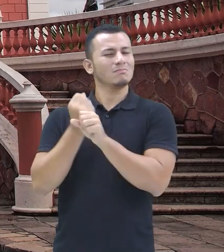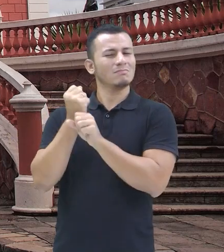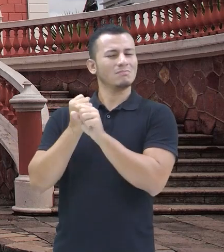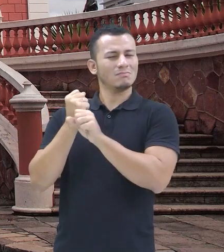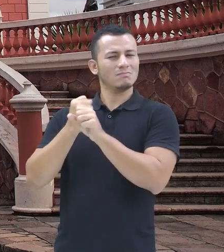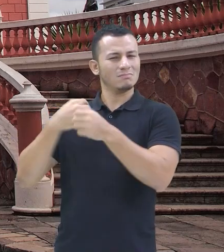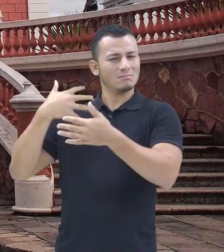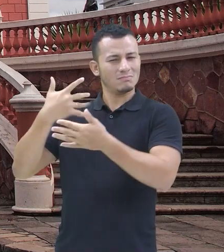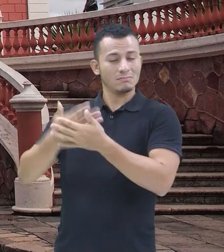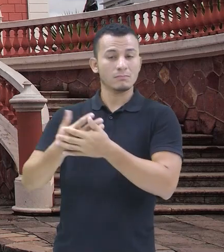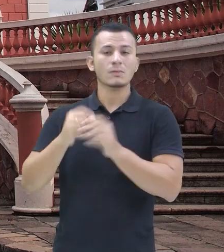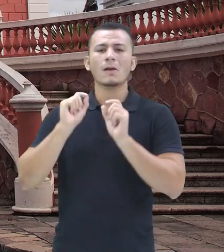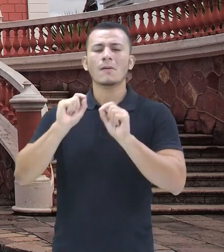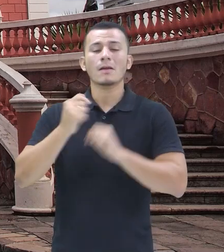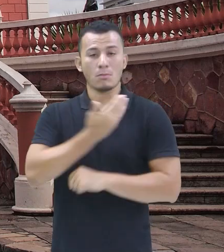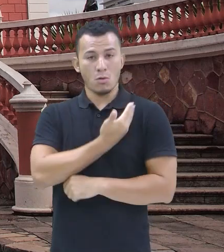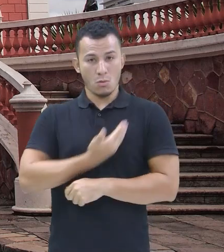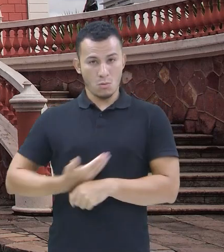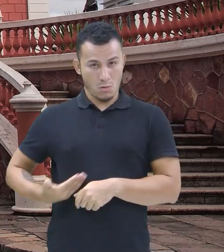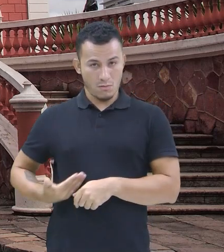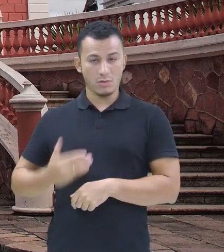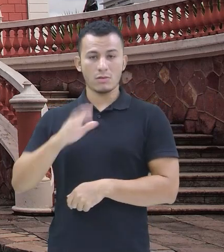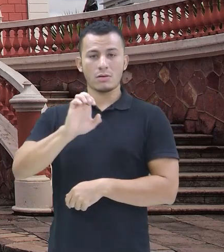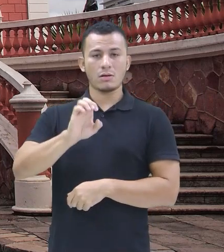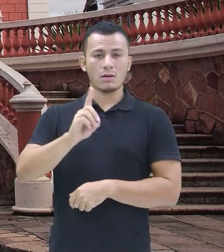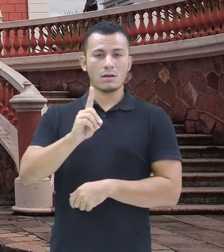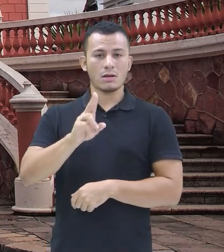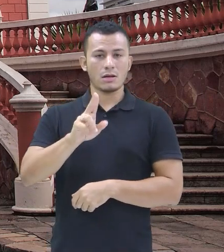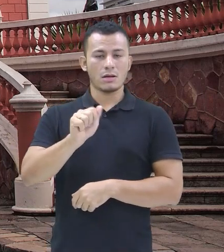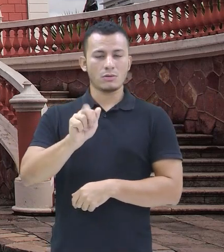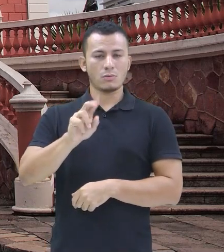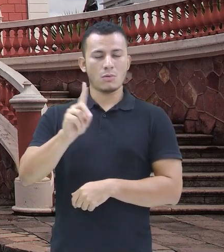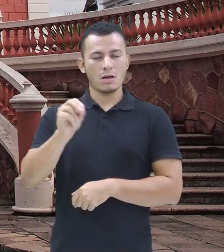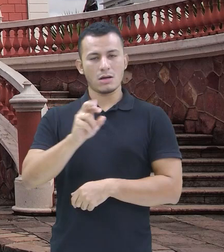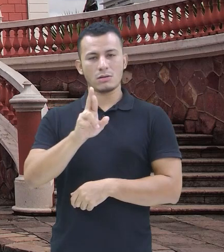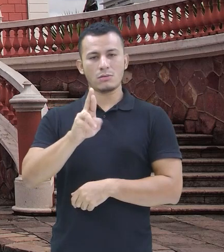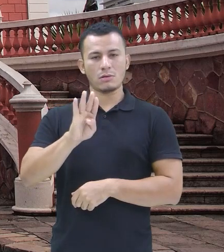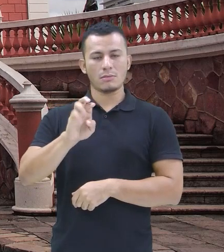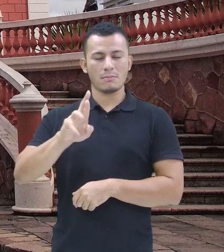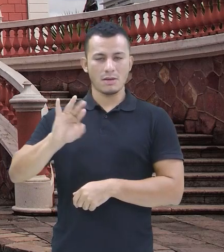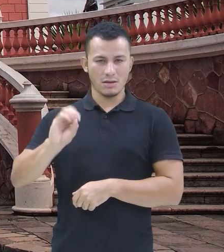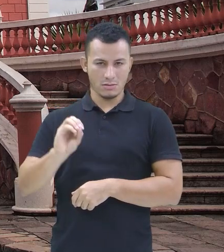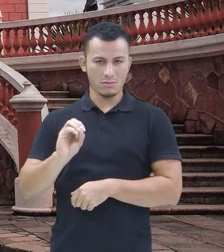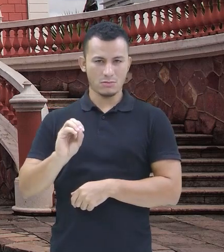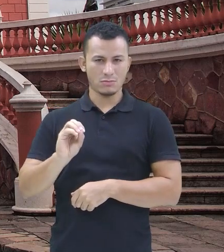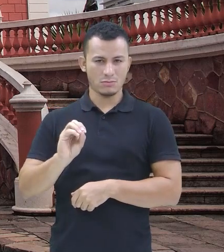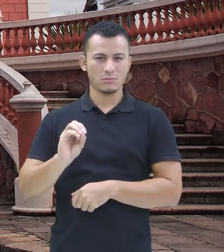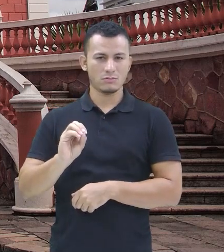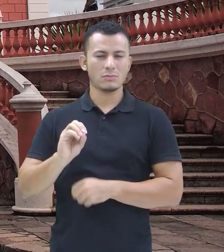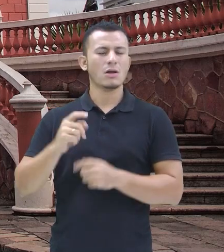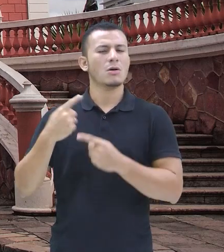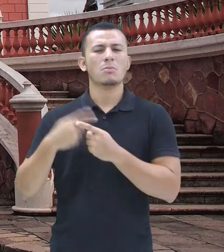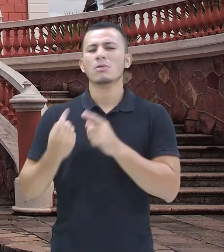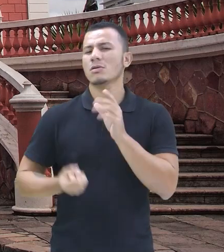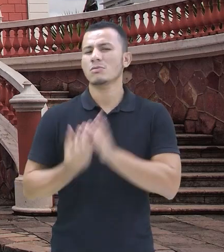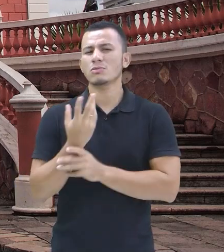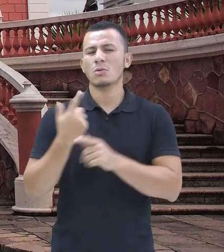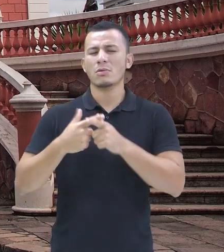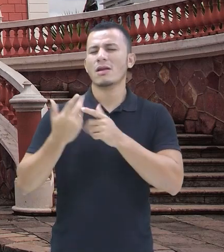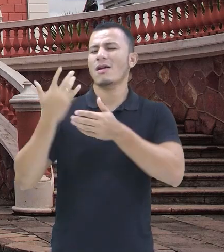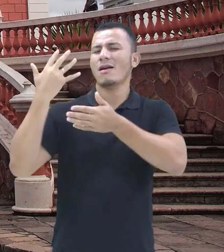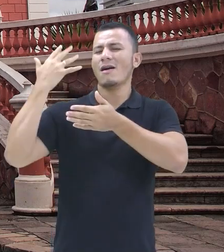1896 pelo governador Eduardo Gonçalves Ribeiro, para aquelas pessoas da época,